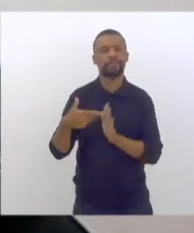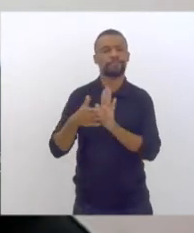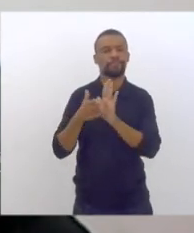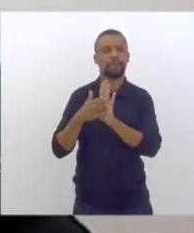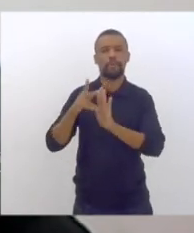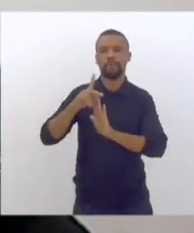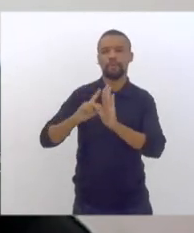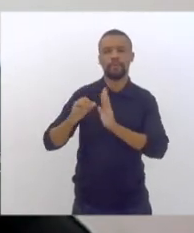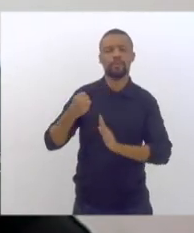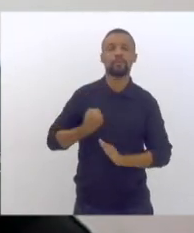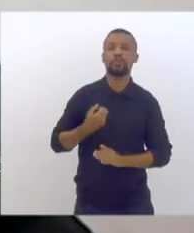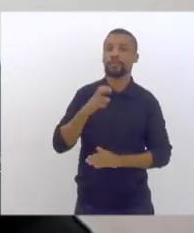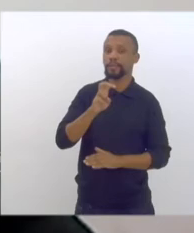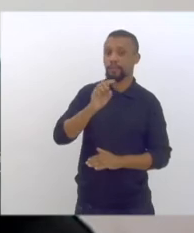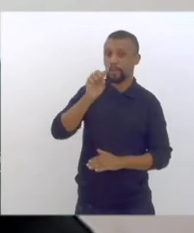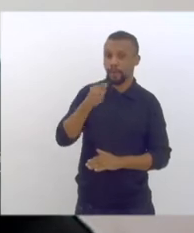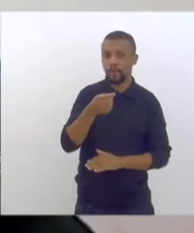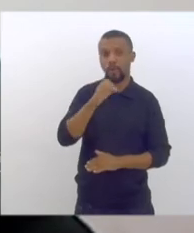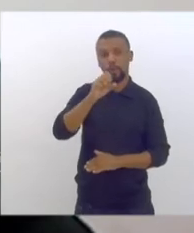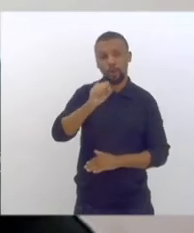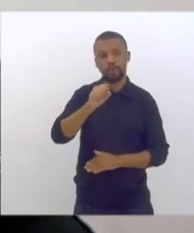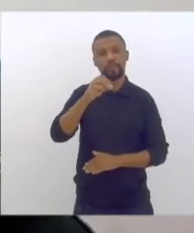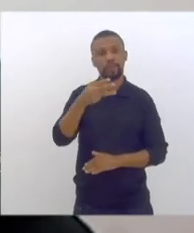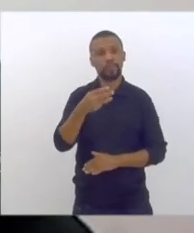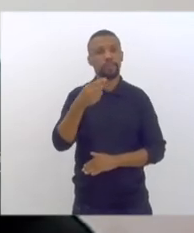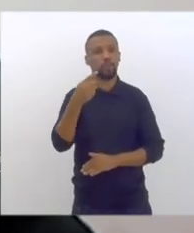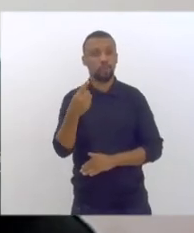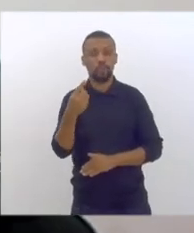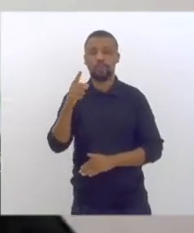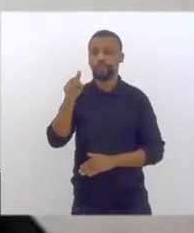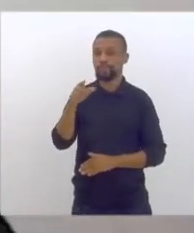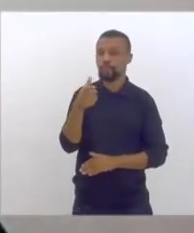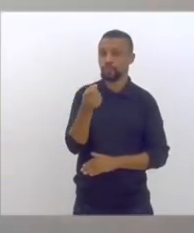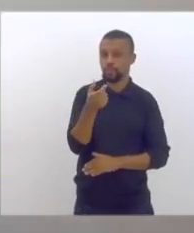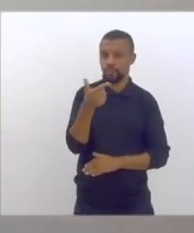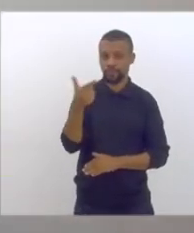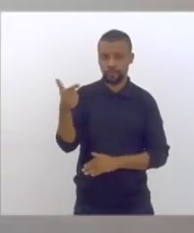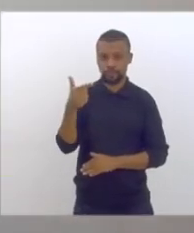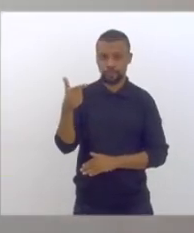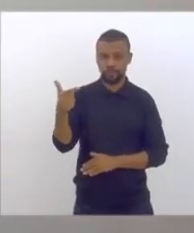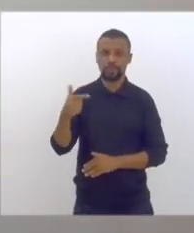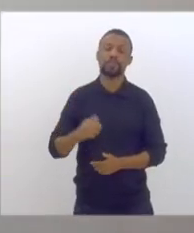projeto de lei nº 5.831 de 2022